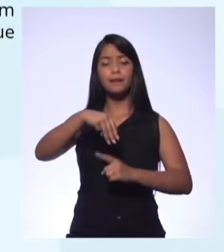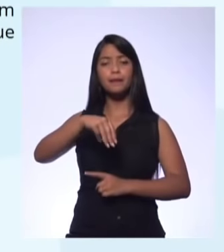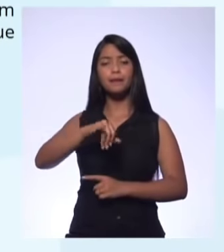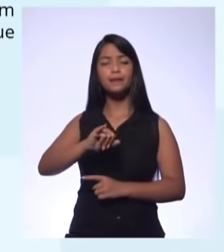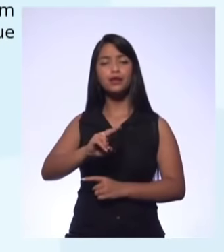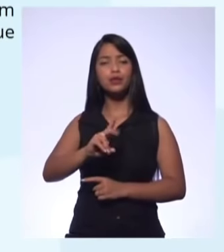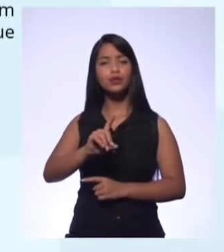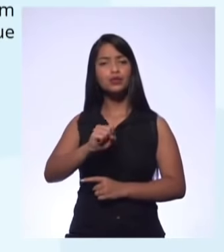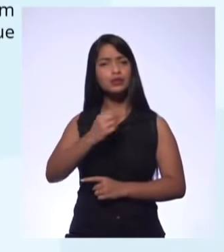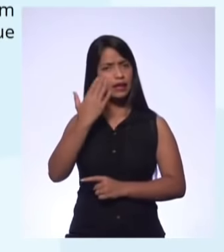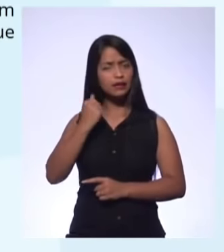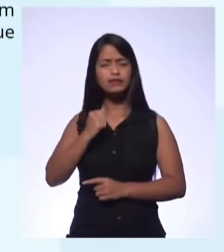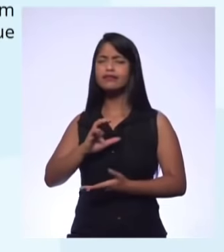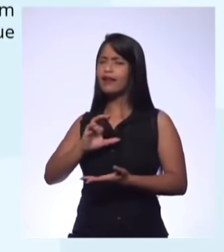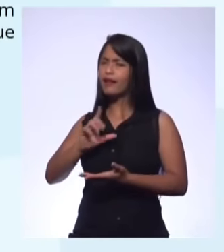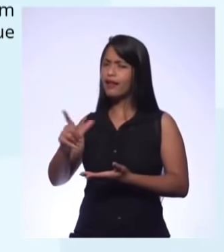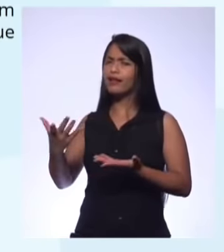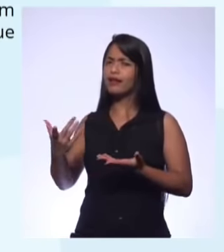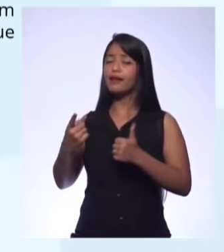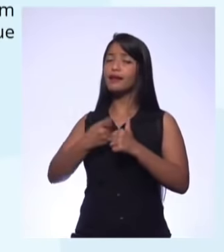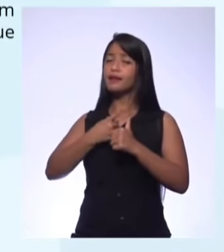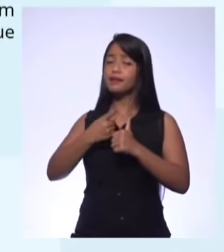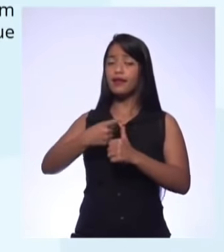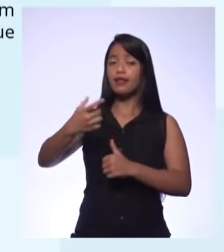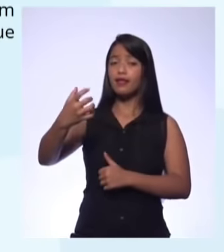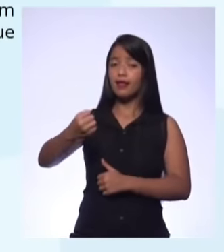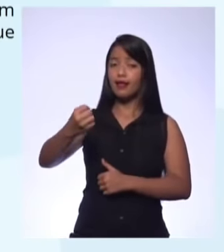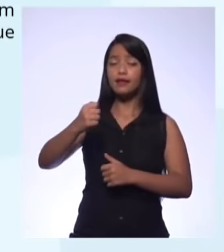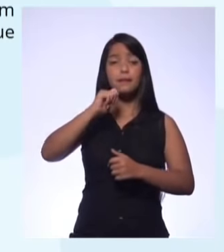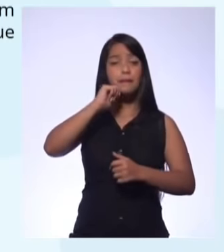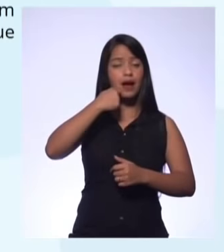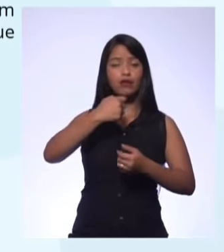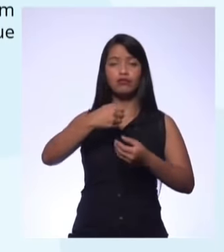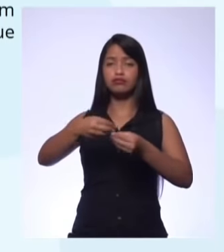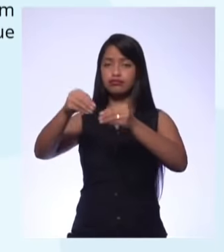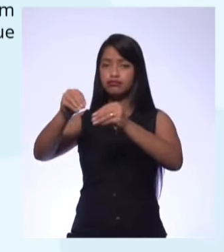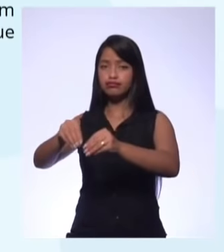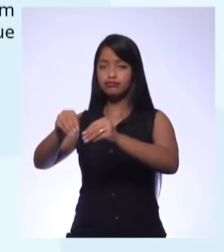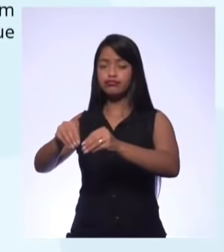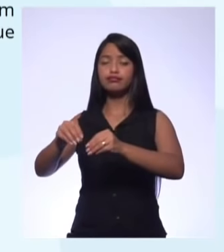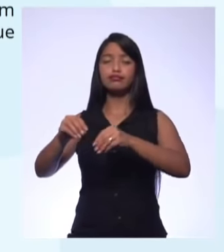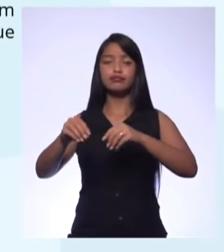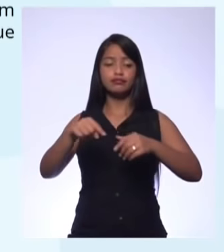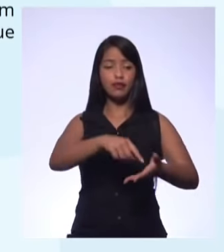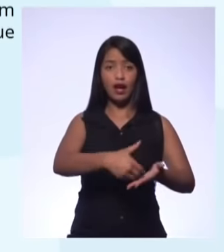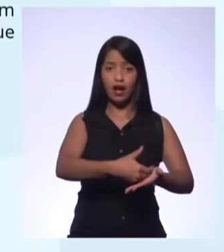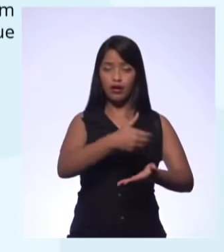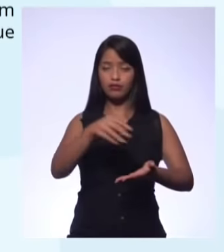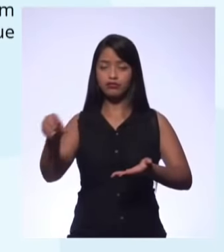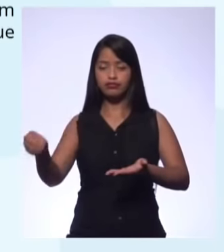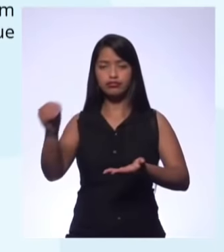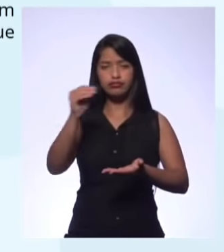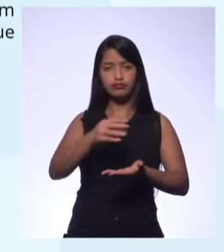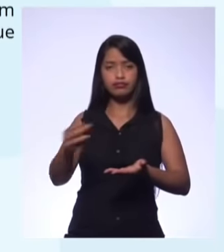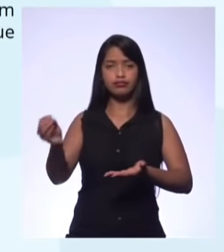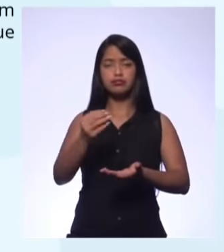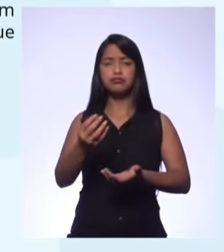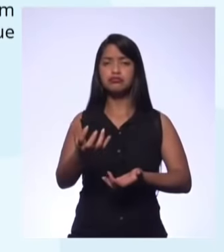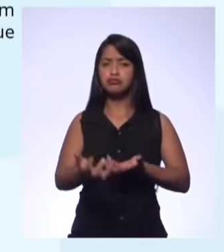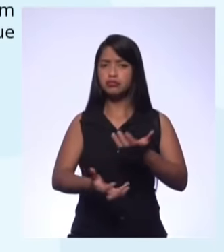assim. Primeiro coloca o pão de molho em uma xícara de leite, depois despeja-se este pão no caldo e antes que ferva, acrescentam-se